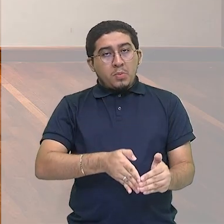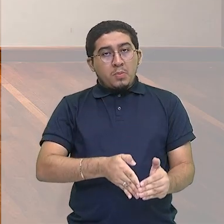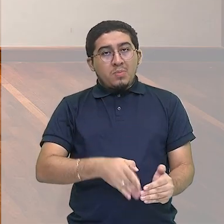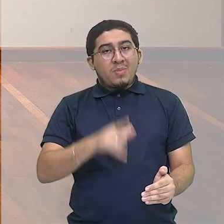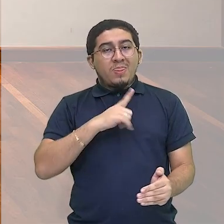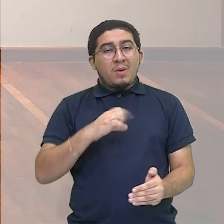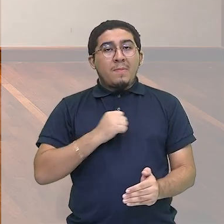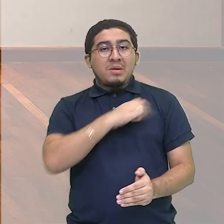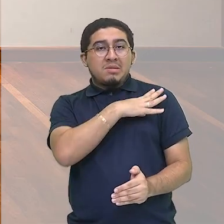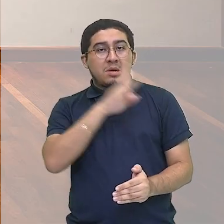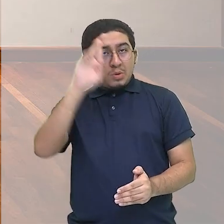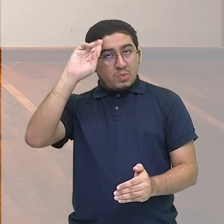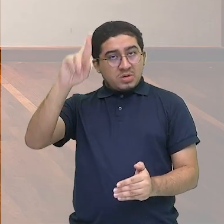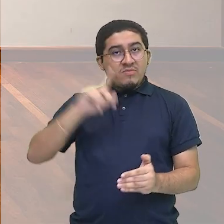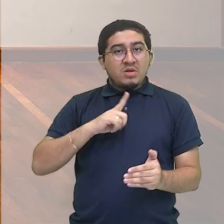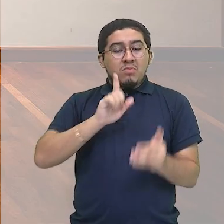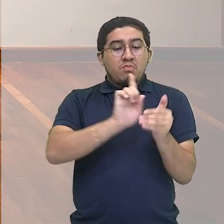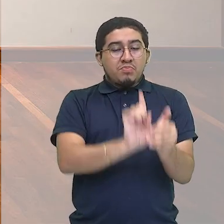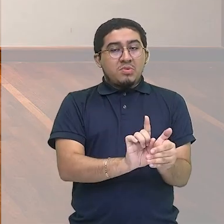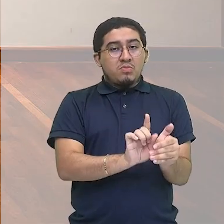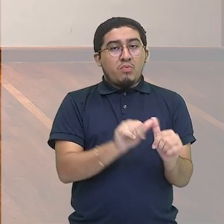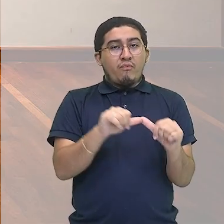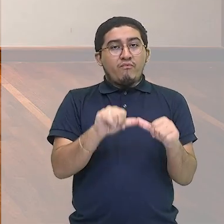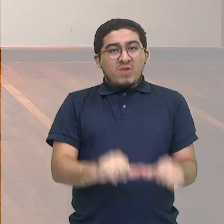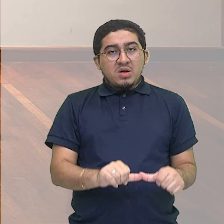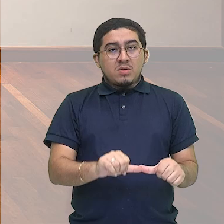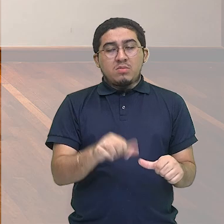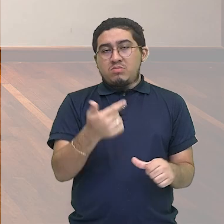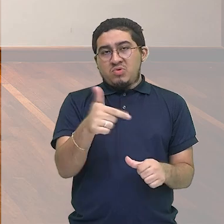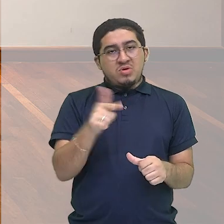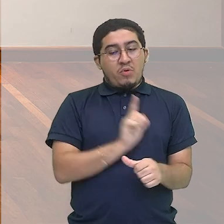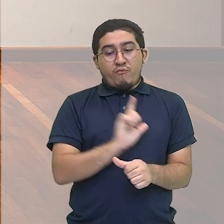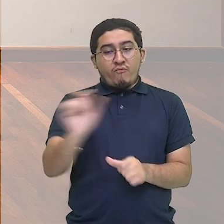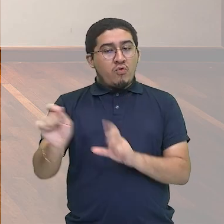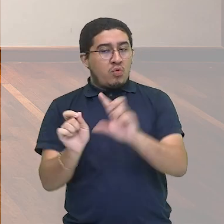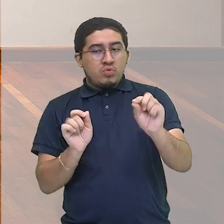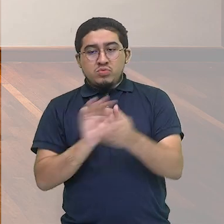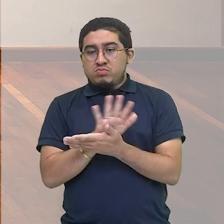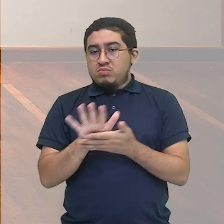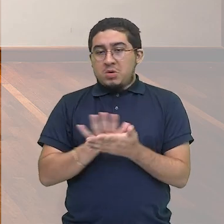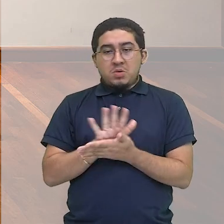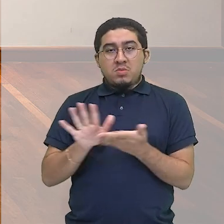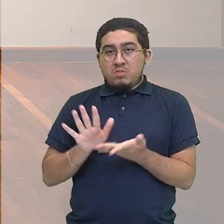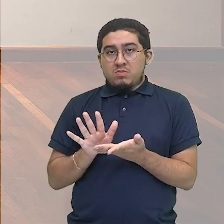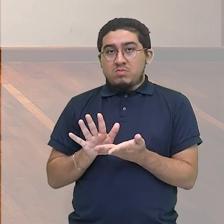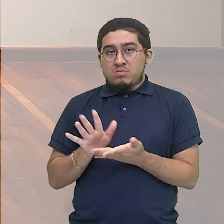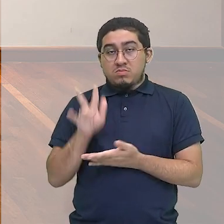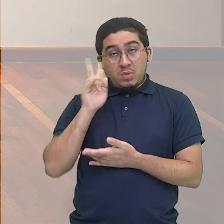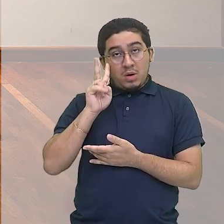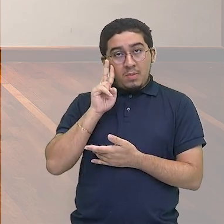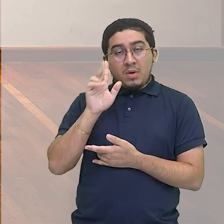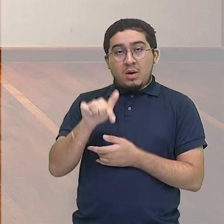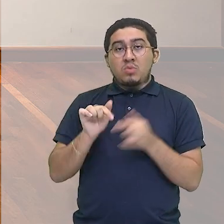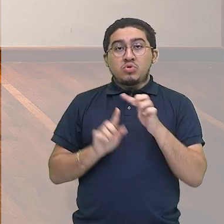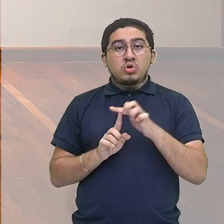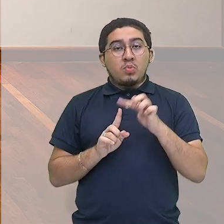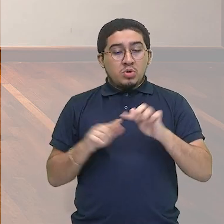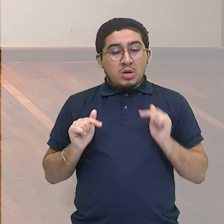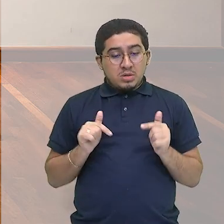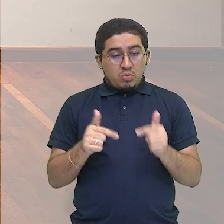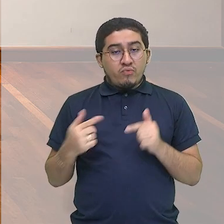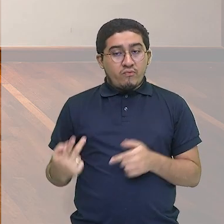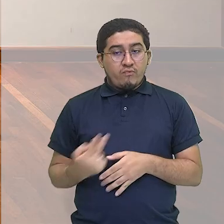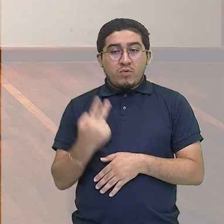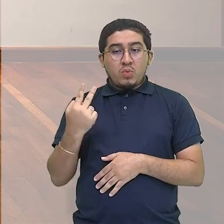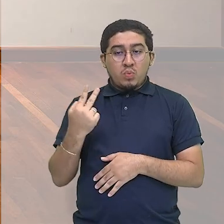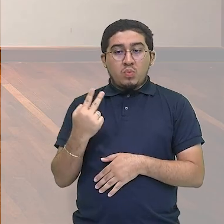fica lá e vai junto. Ele não pula, né, não pula do barco, né? Então é um tipo de ação de valor. Então é uma ação